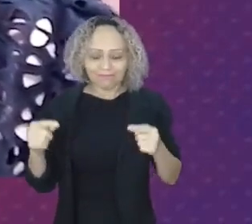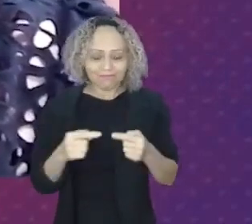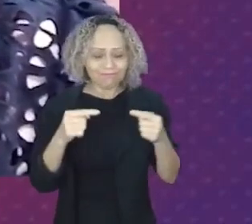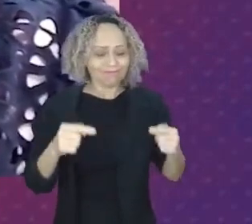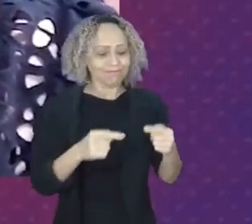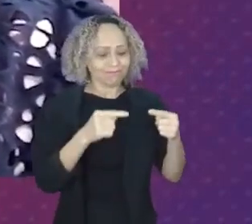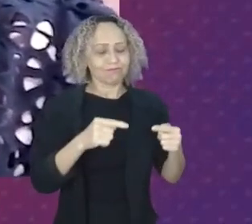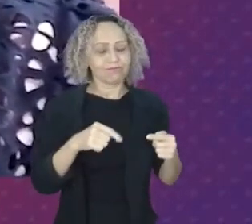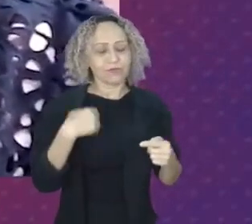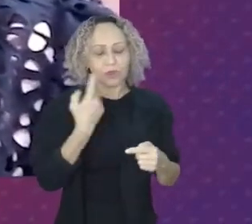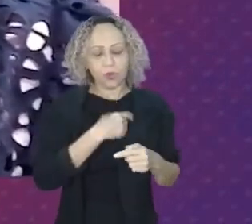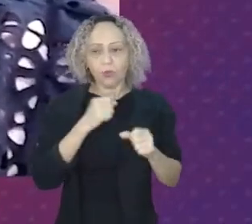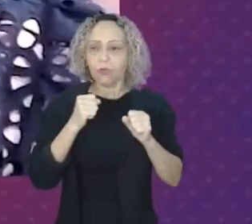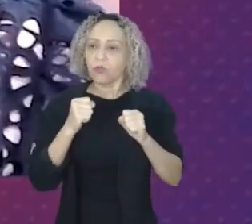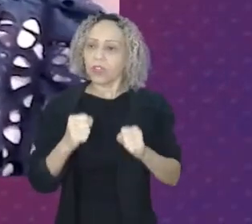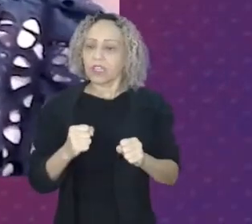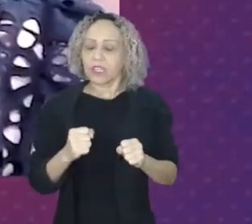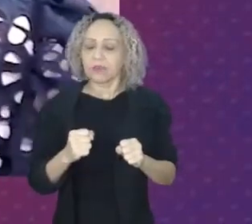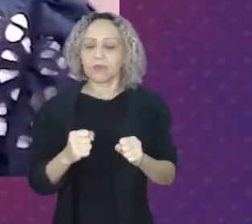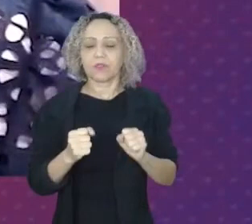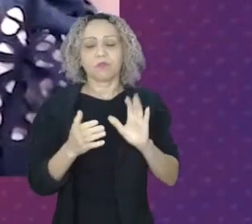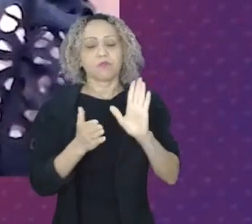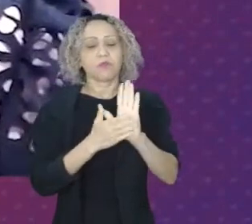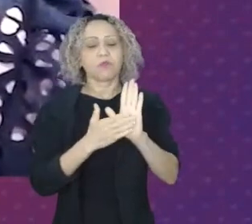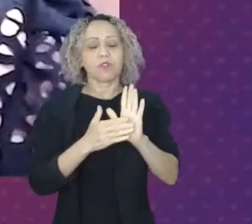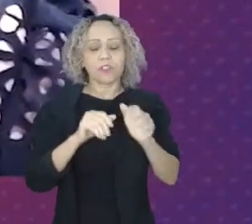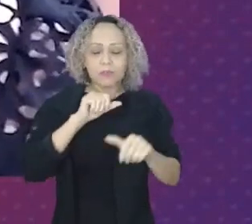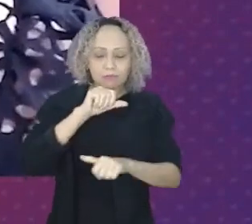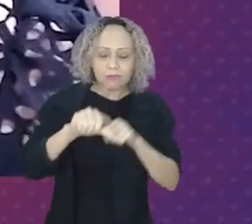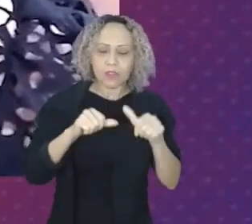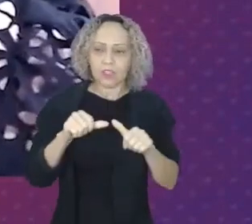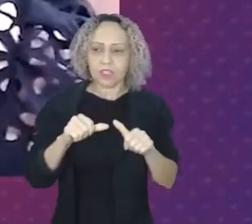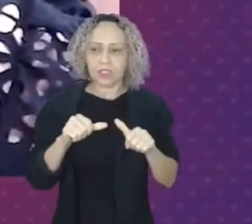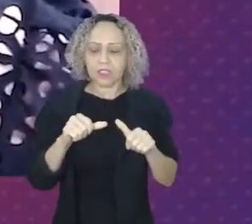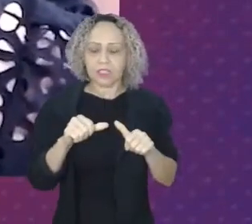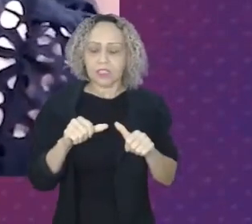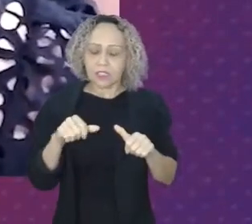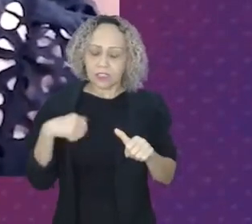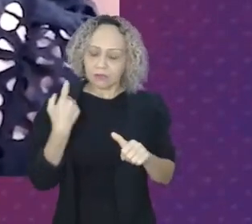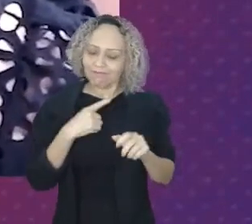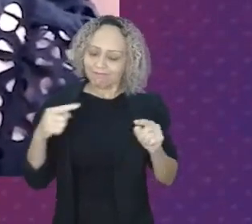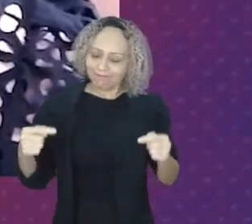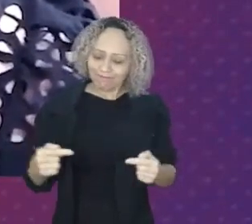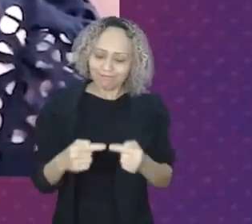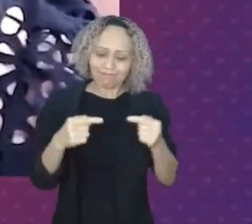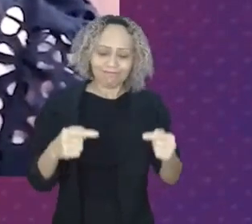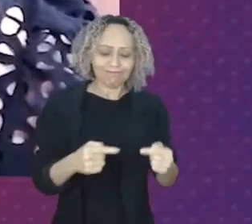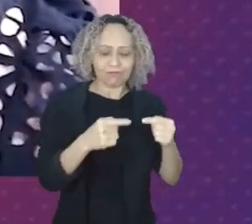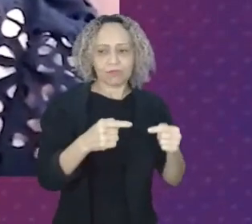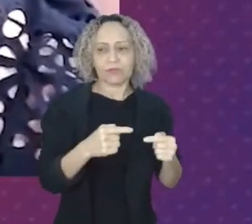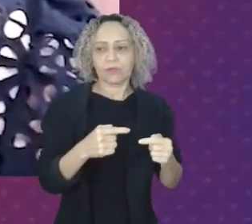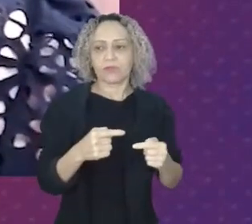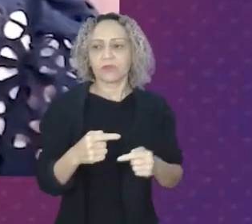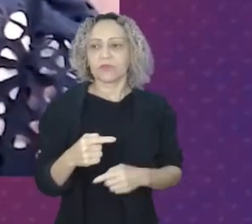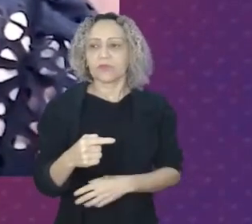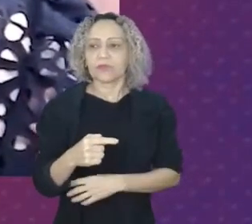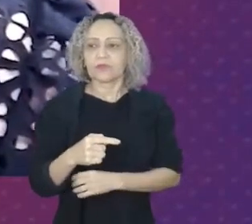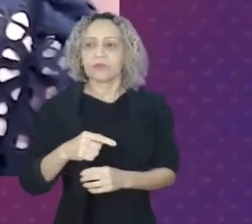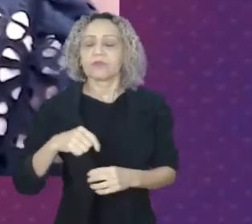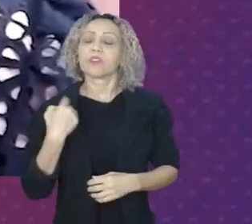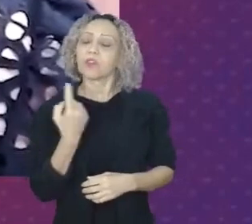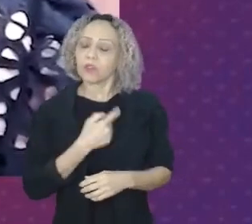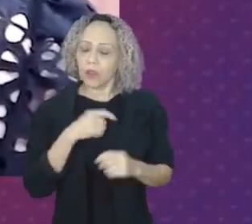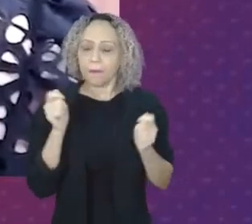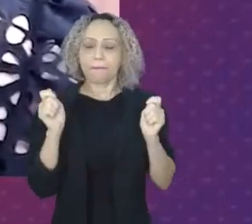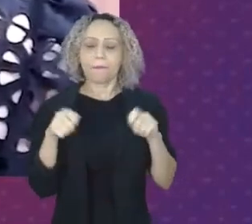de governo ou proposta de mandato, que seja em sintonia com essas questões macro que nós